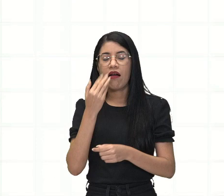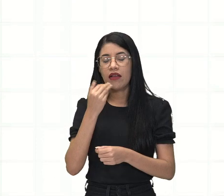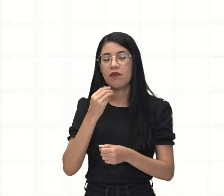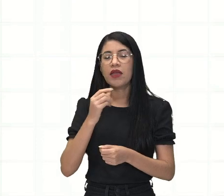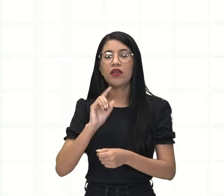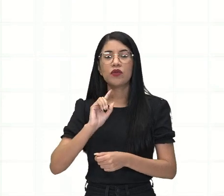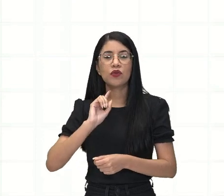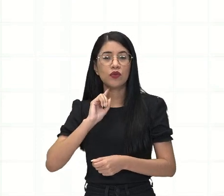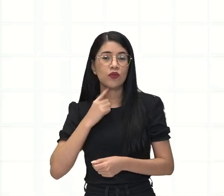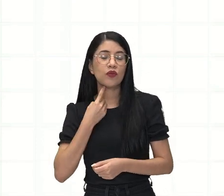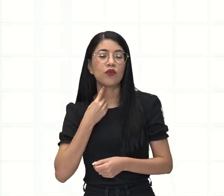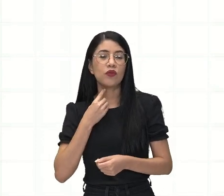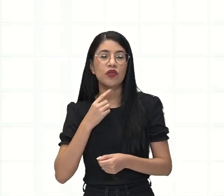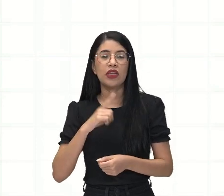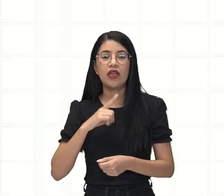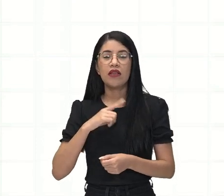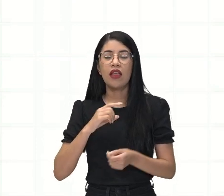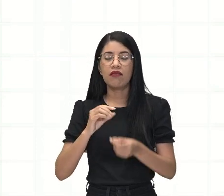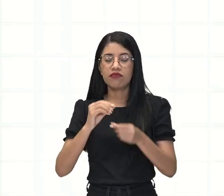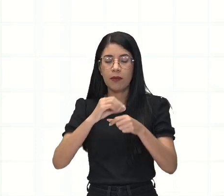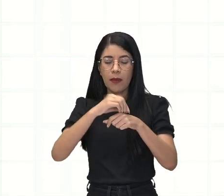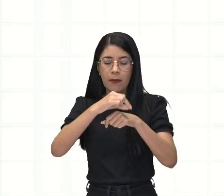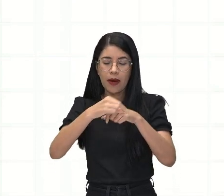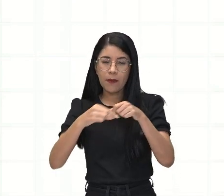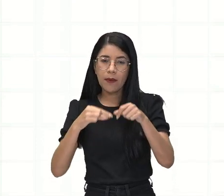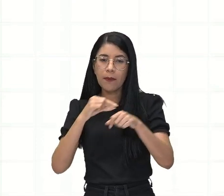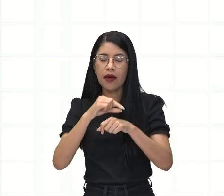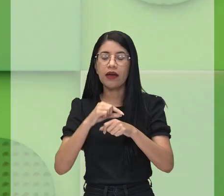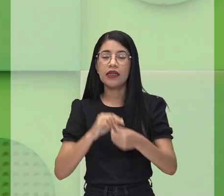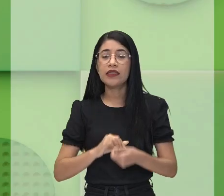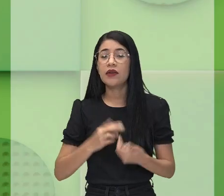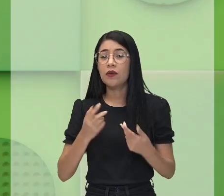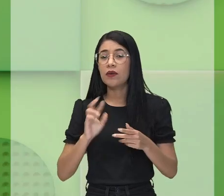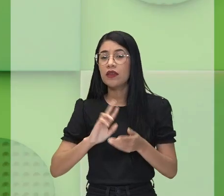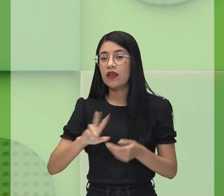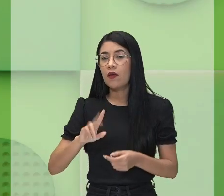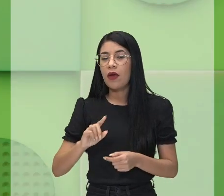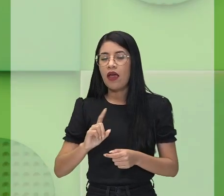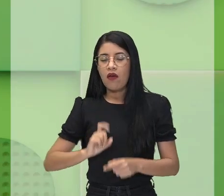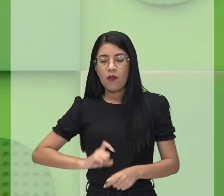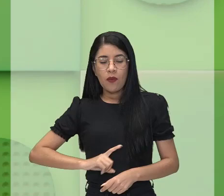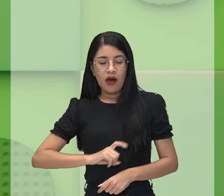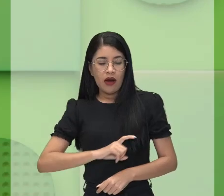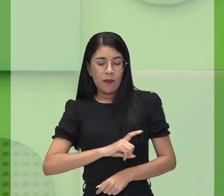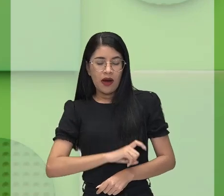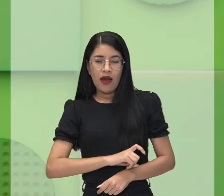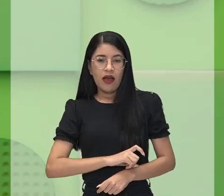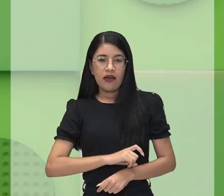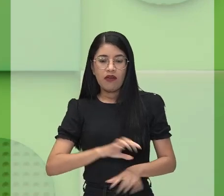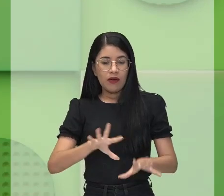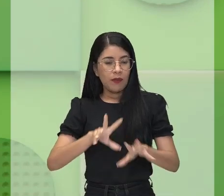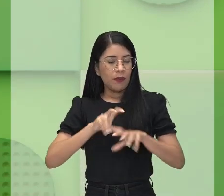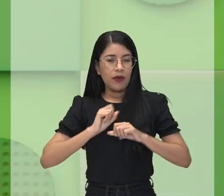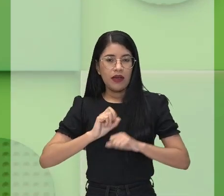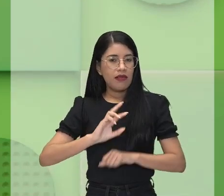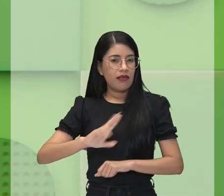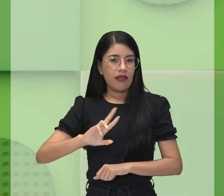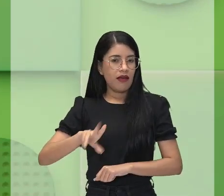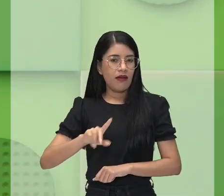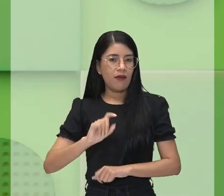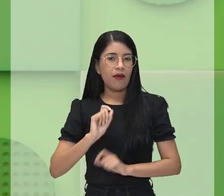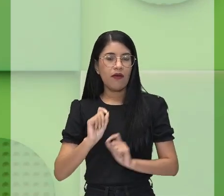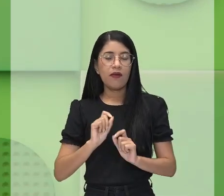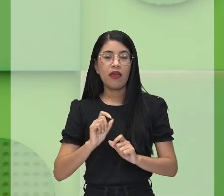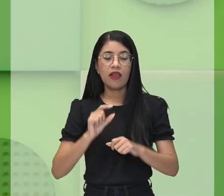não são os vermes crescidos, inteiros, que nós vamos nos contaminar. São os